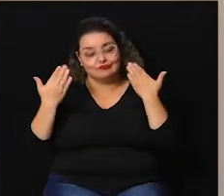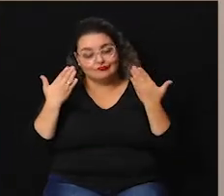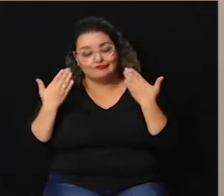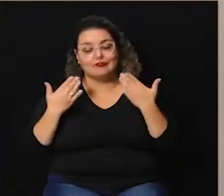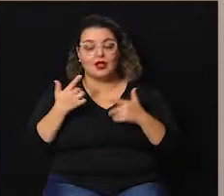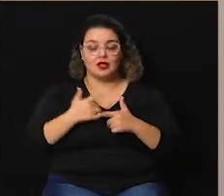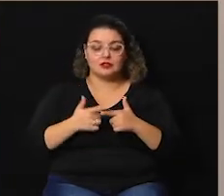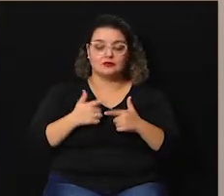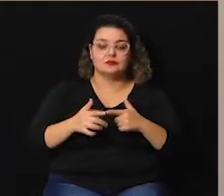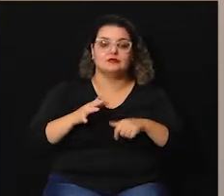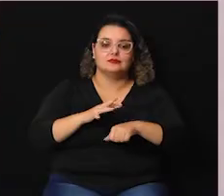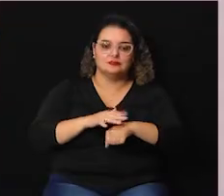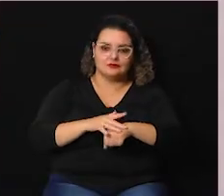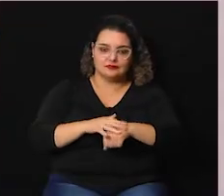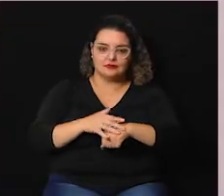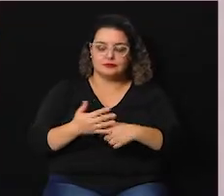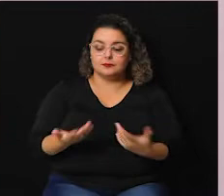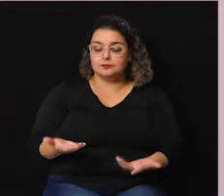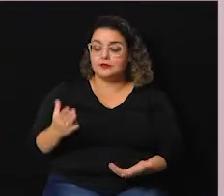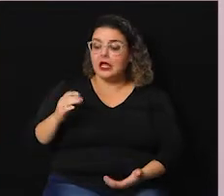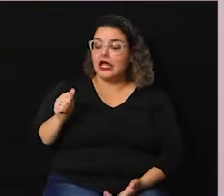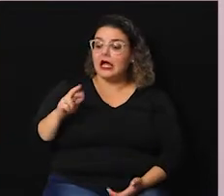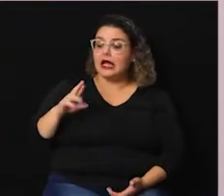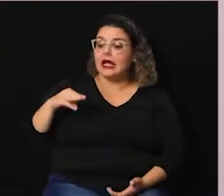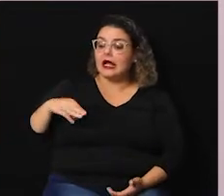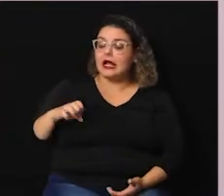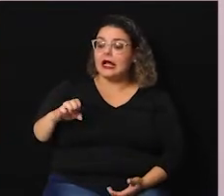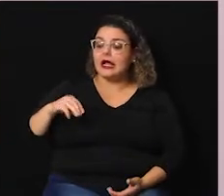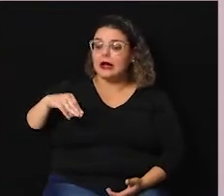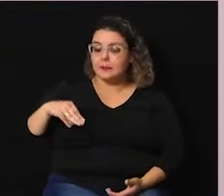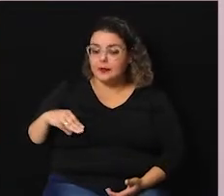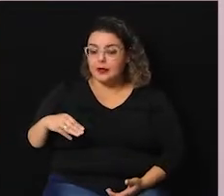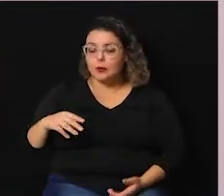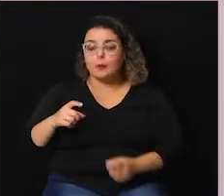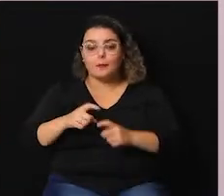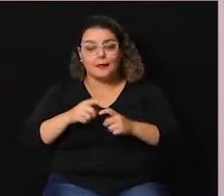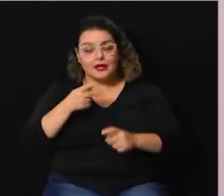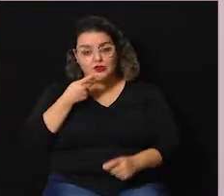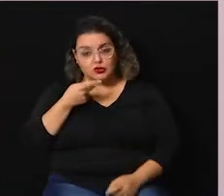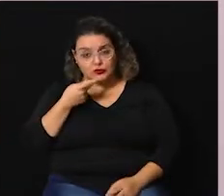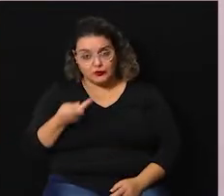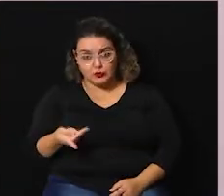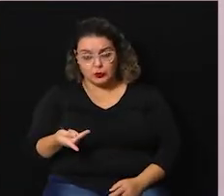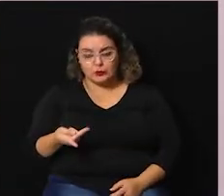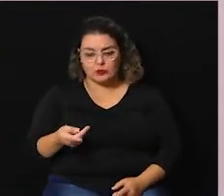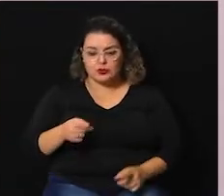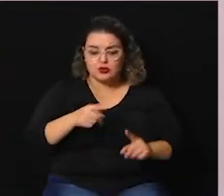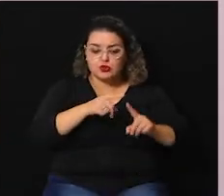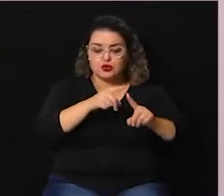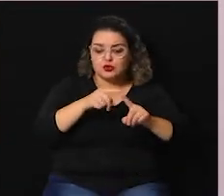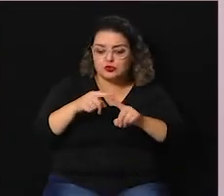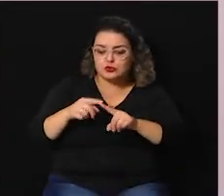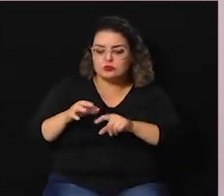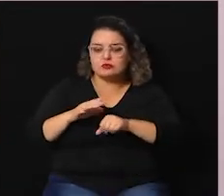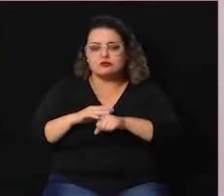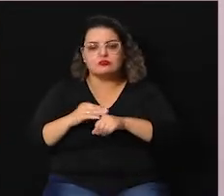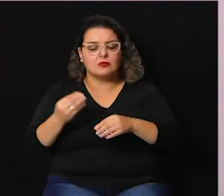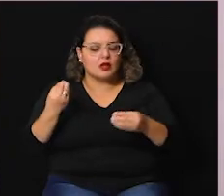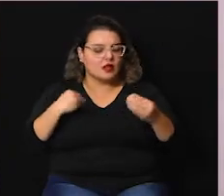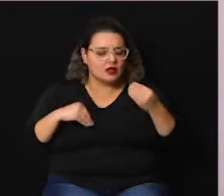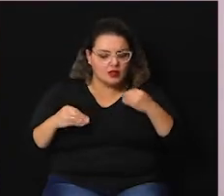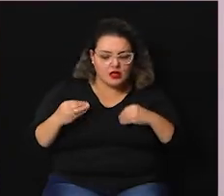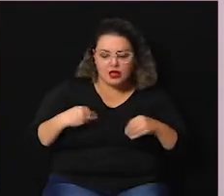psicológicos atrelados a essa doença. Então, Carmen, no primeiro bloco, o médico disse que algumas doenças,